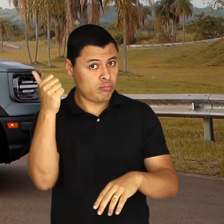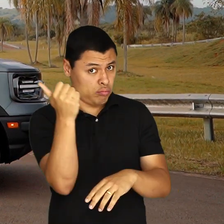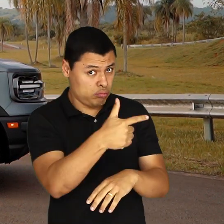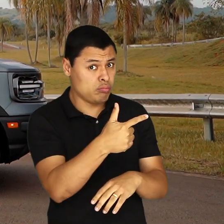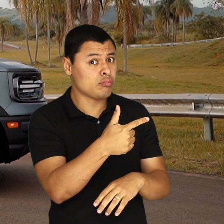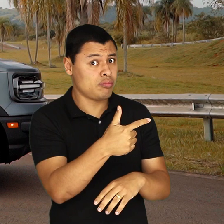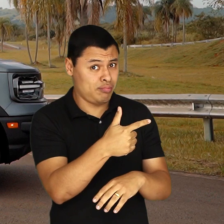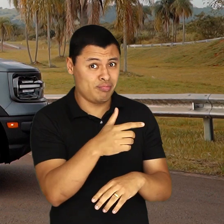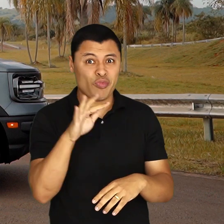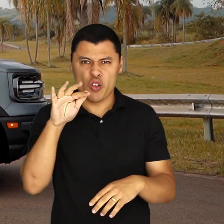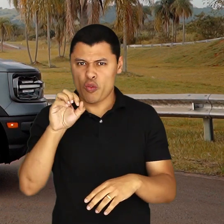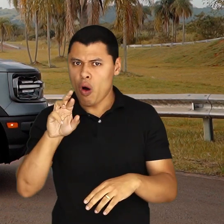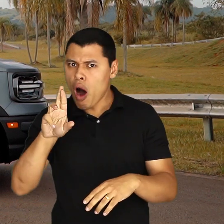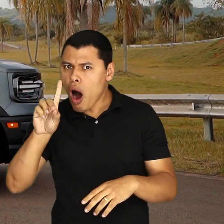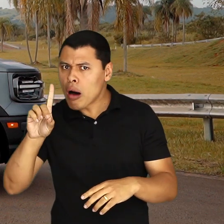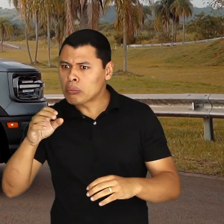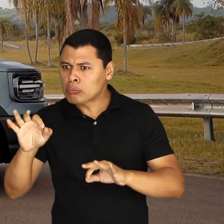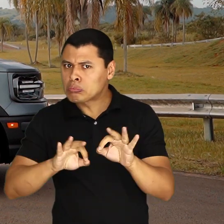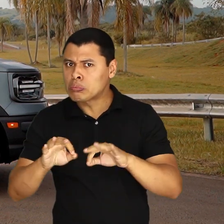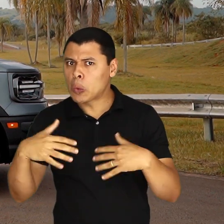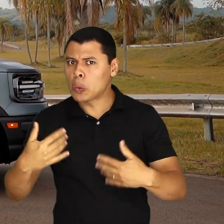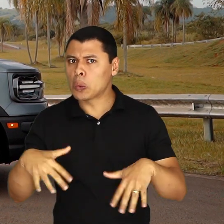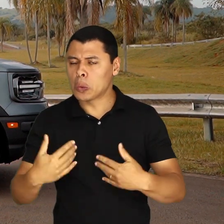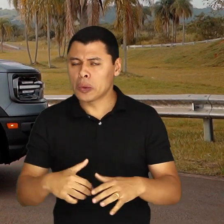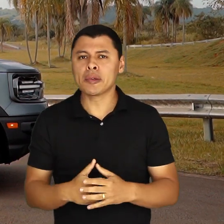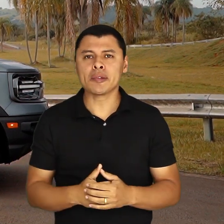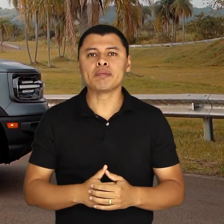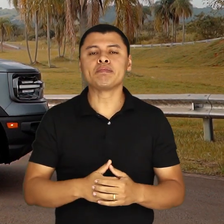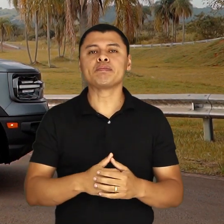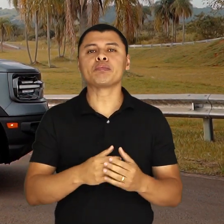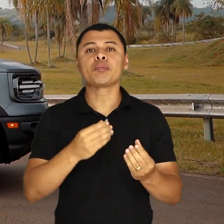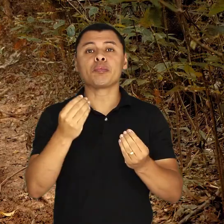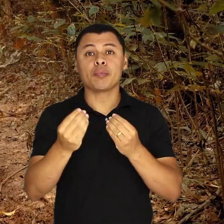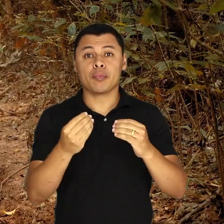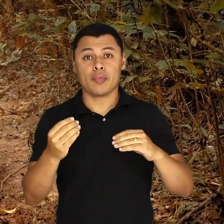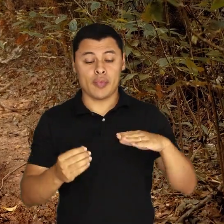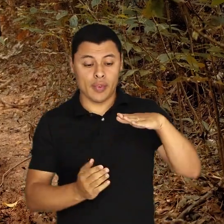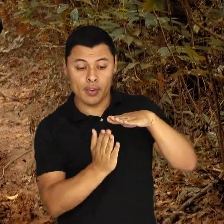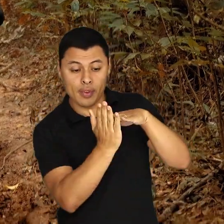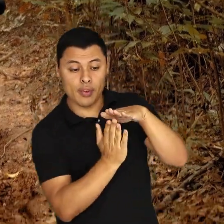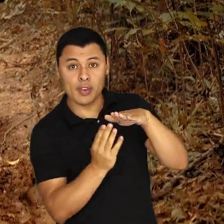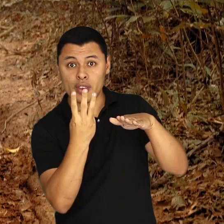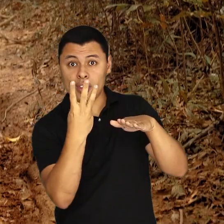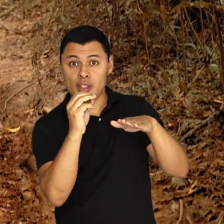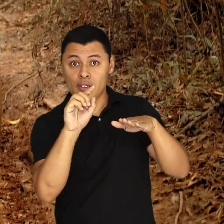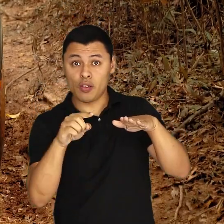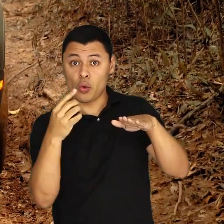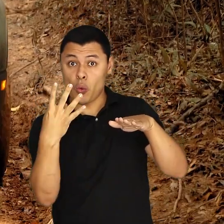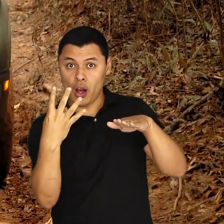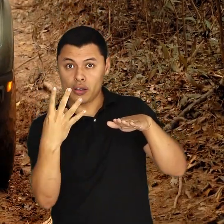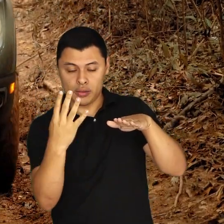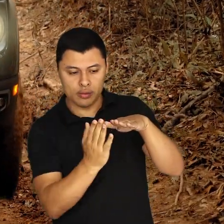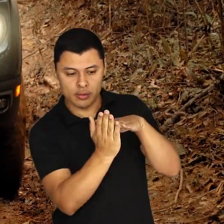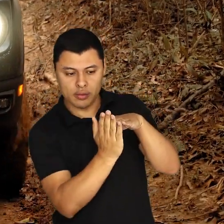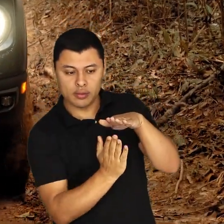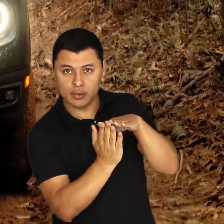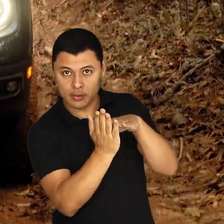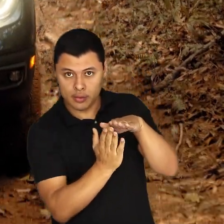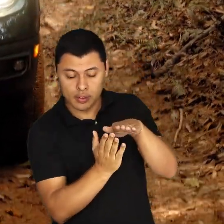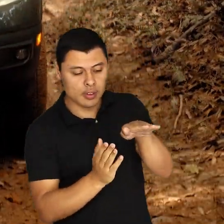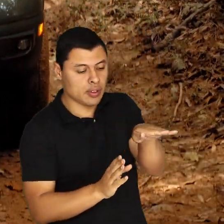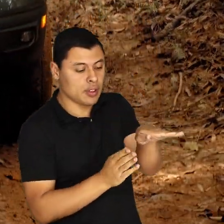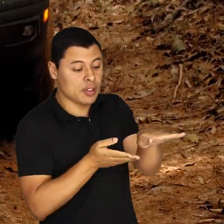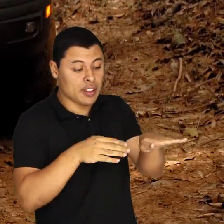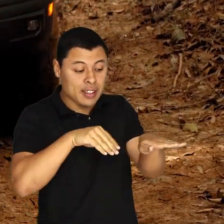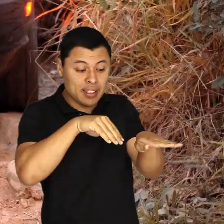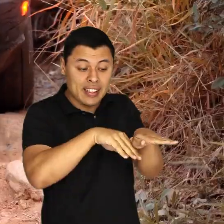Então, dá uma ideia aí do que a Ford está querendo com esse carro aqui, né? Ângulo de entrada, 30,4 graus, né, formado aqui no para-choque em relação à